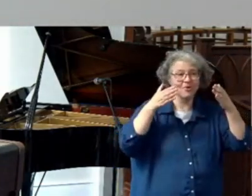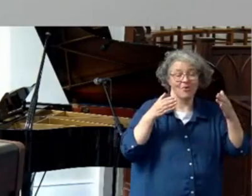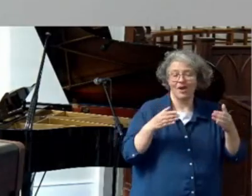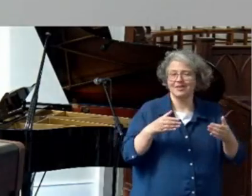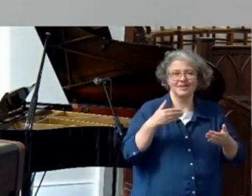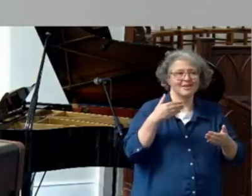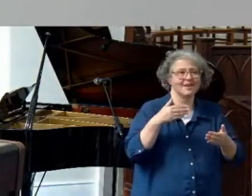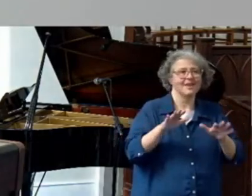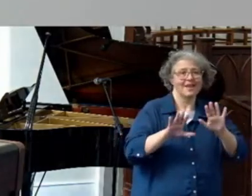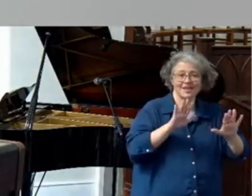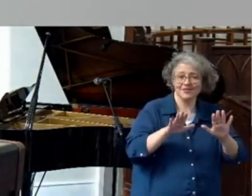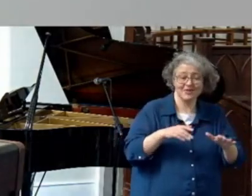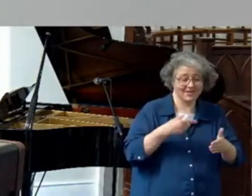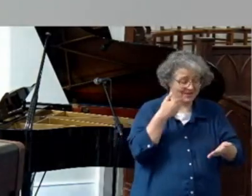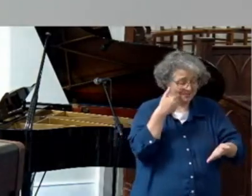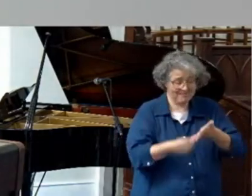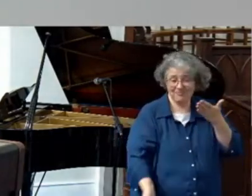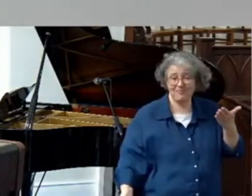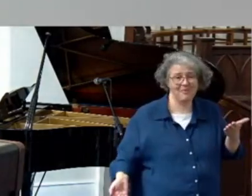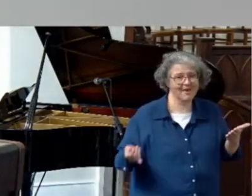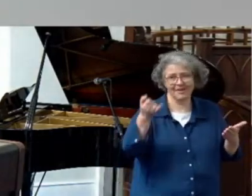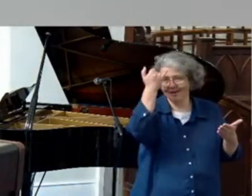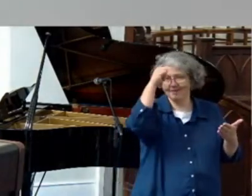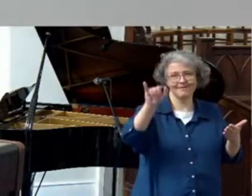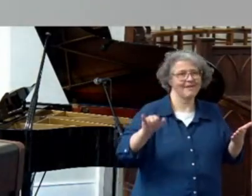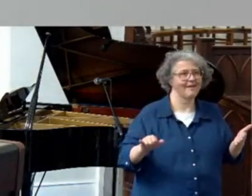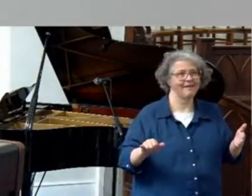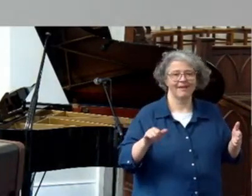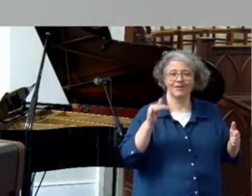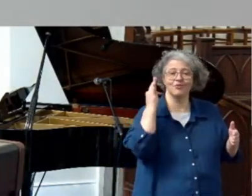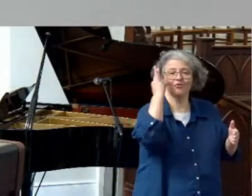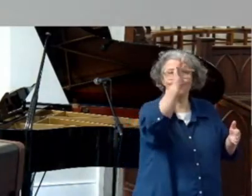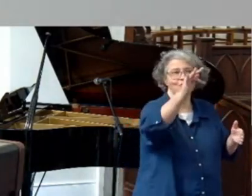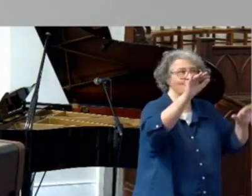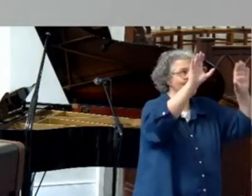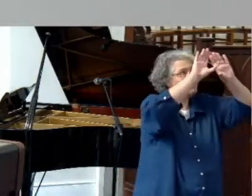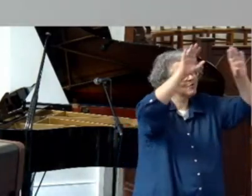da glória e a sua vida passa a ser o seu tudo.